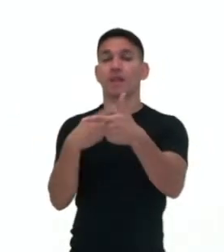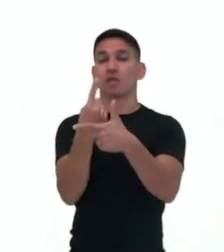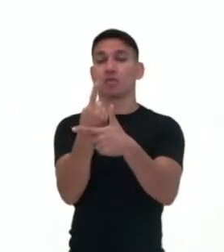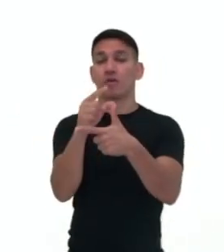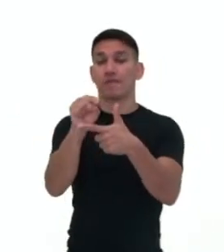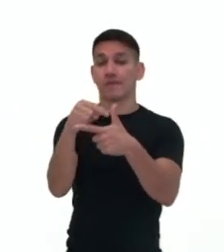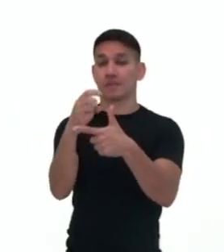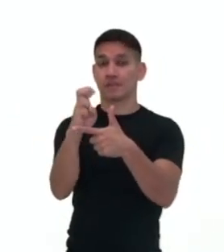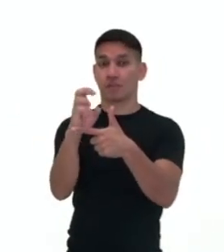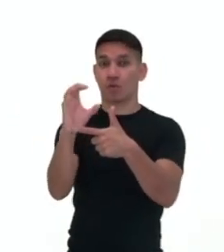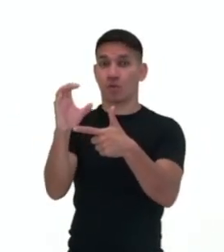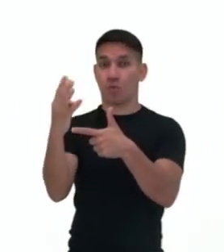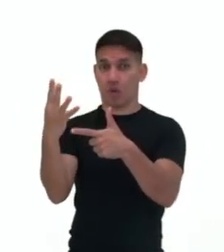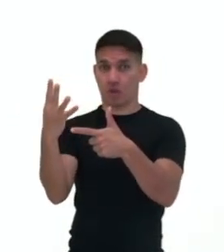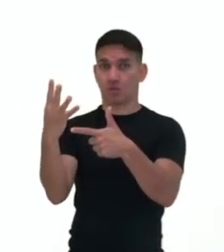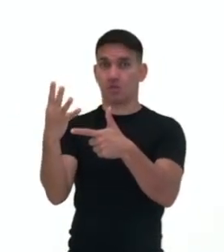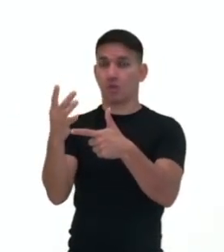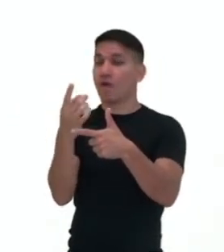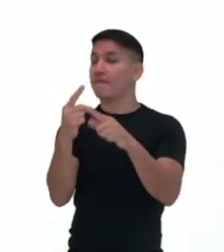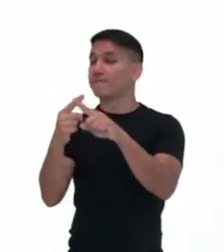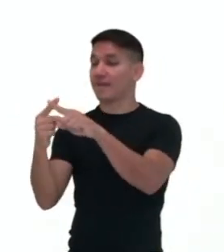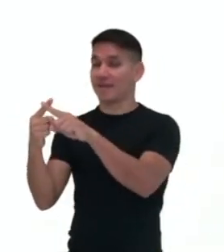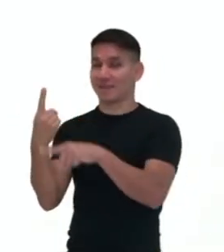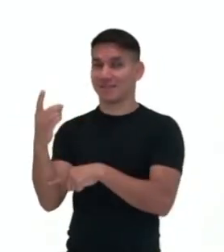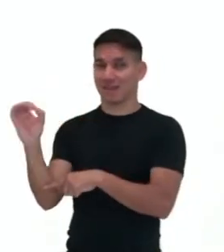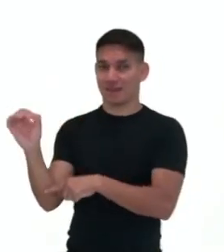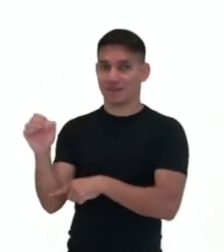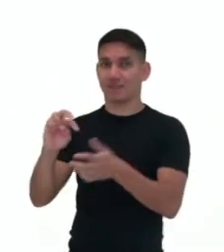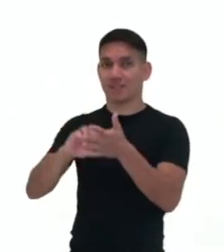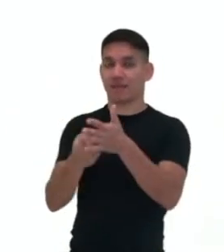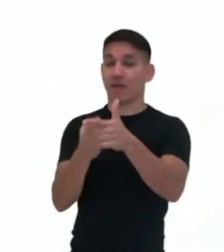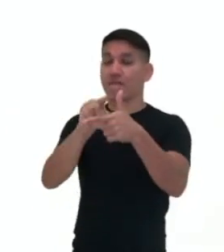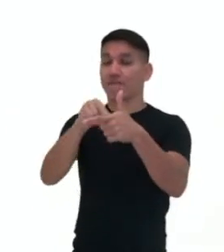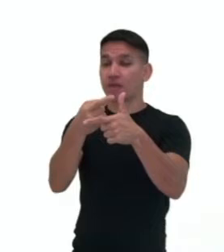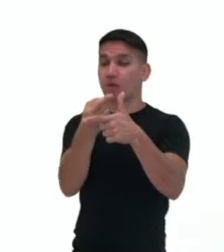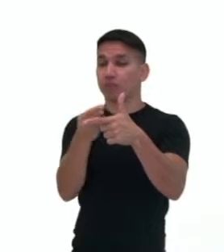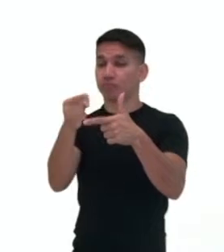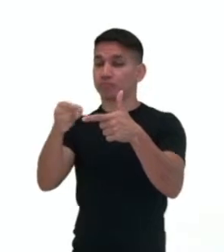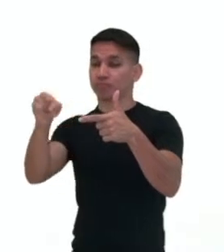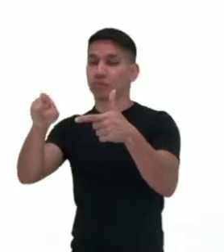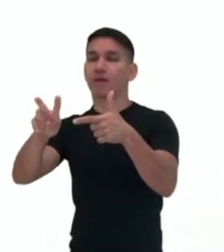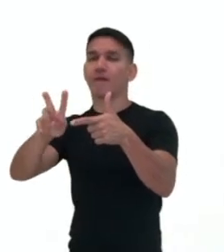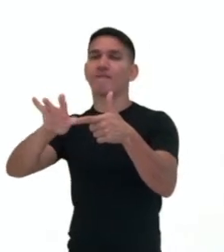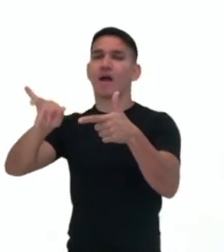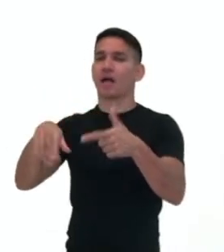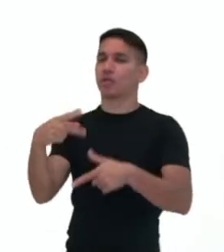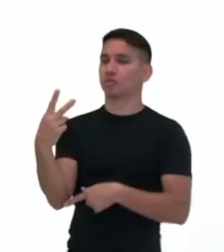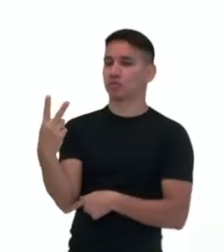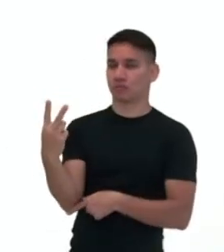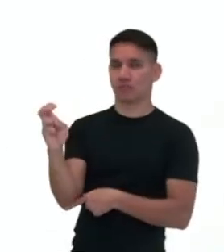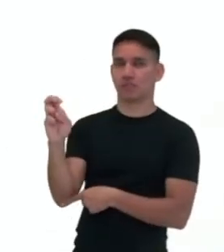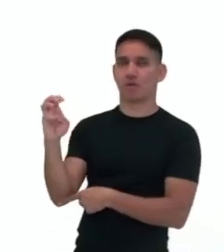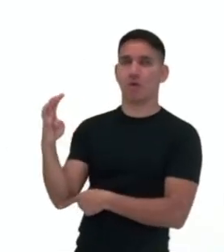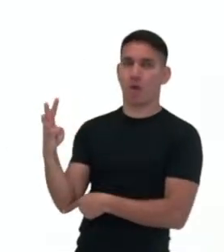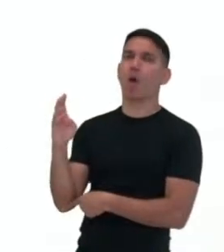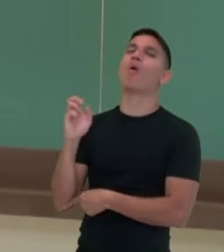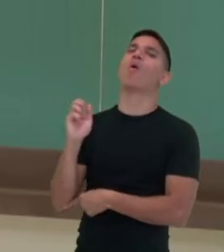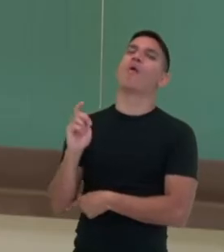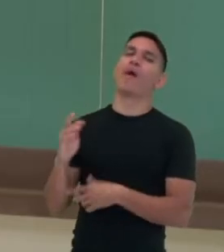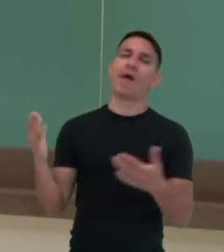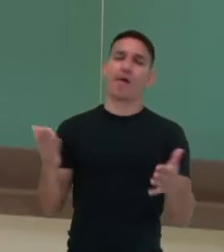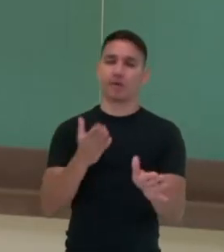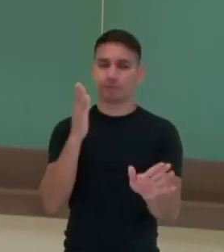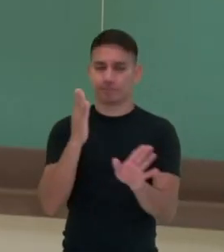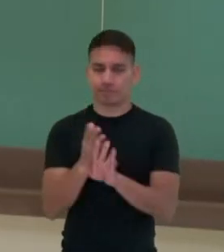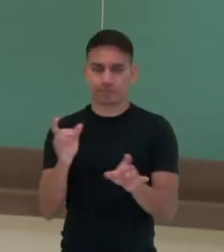100, eu estou deslocando essa vírgula para a direita 2 vezes, né? 1, 2, fica 254. Agora sim a gente pode